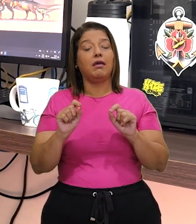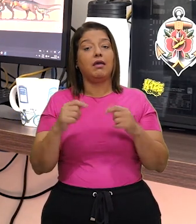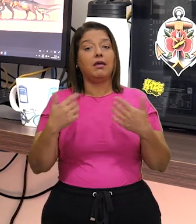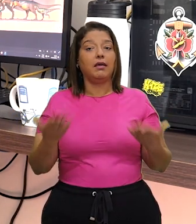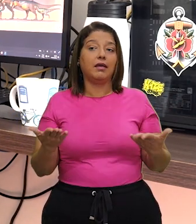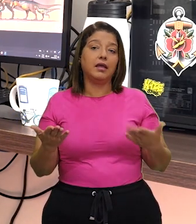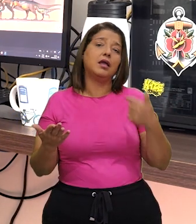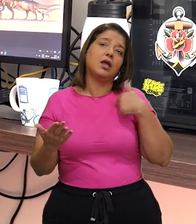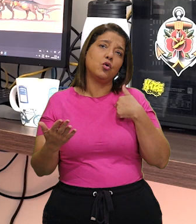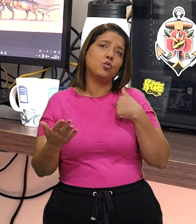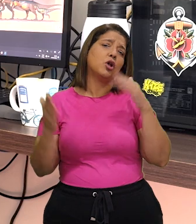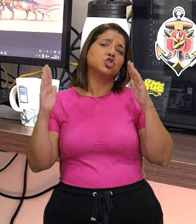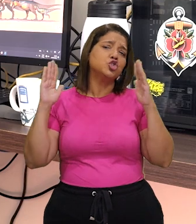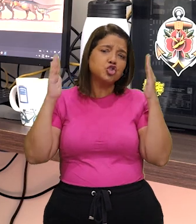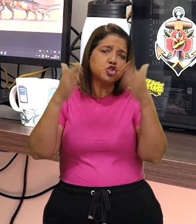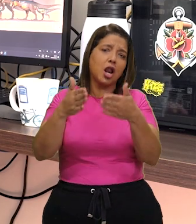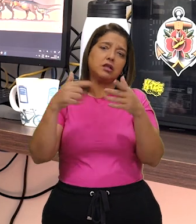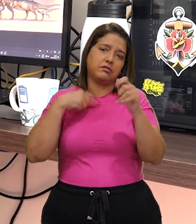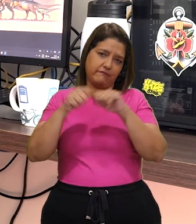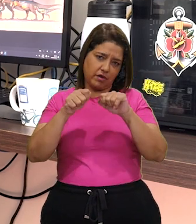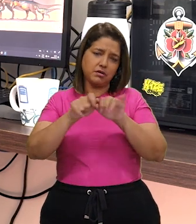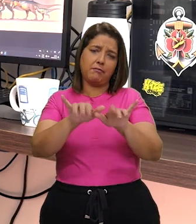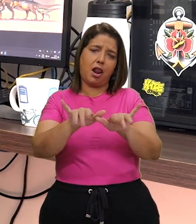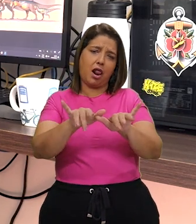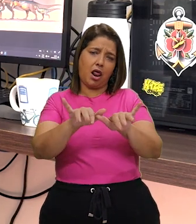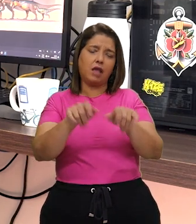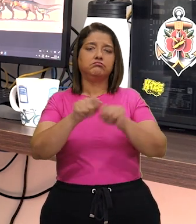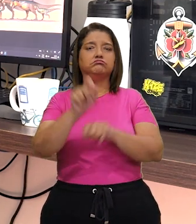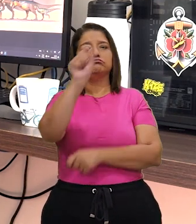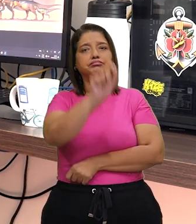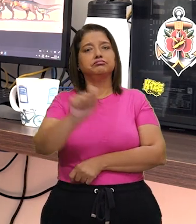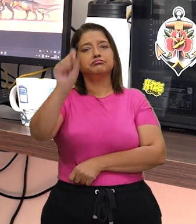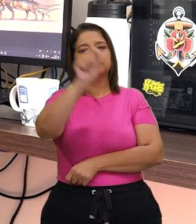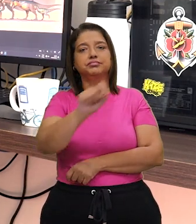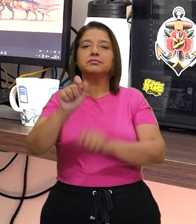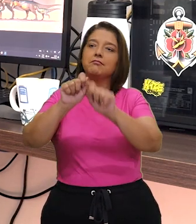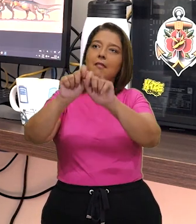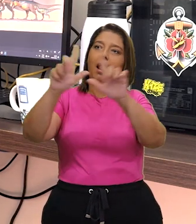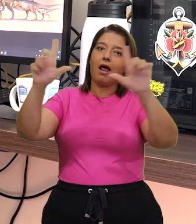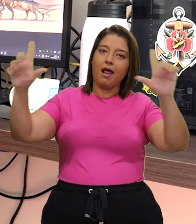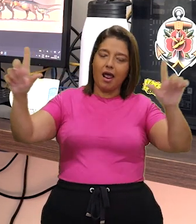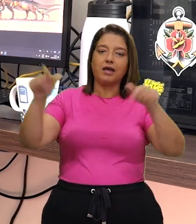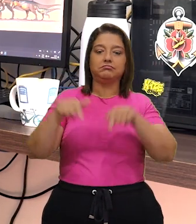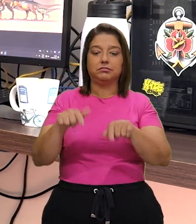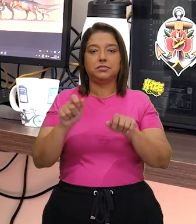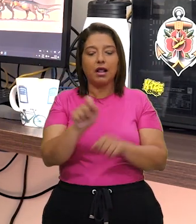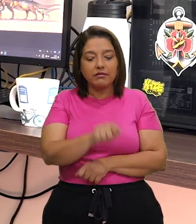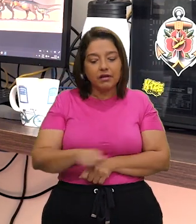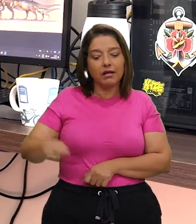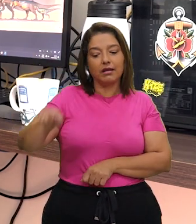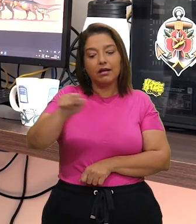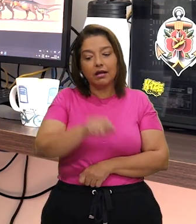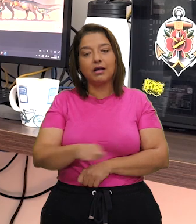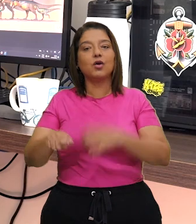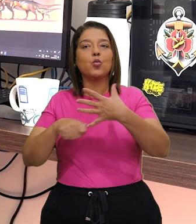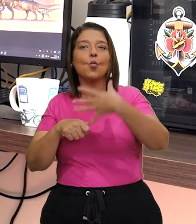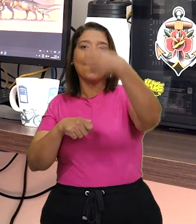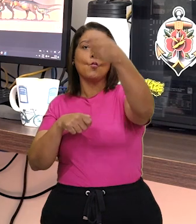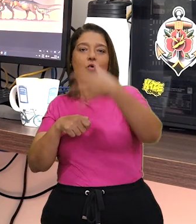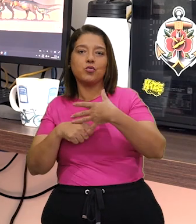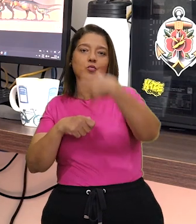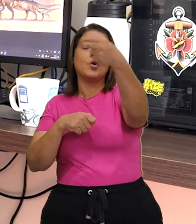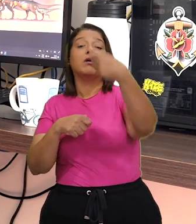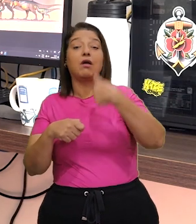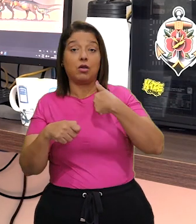fazia o desenho direto na mesa digital né o que eu fazia na mesa e aparecendo na tela então o processo eh Sou eu